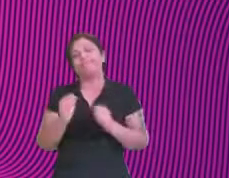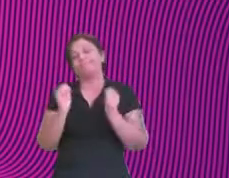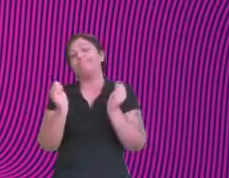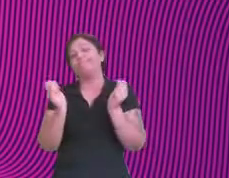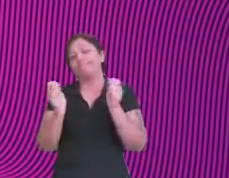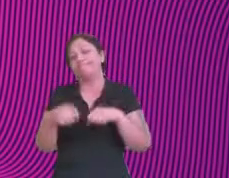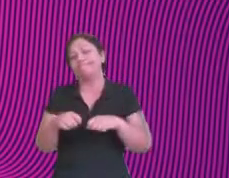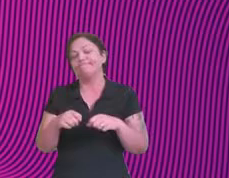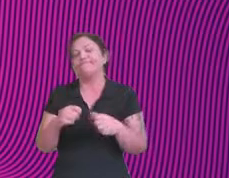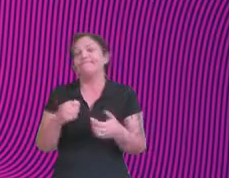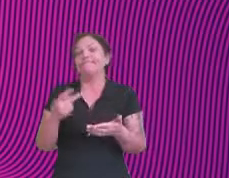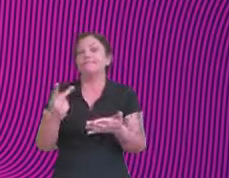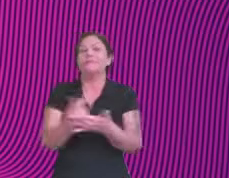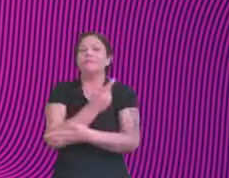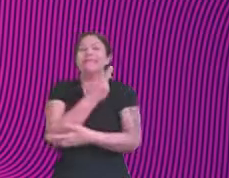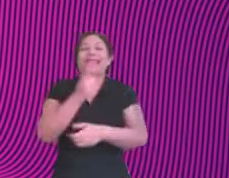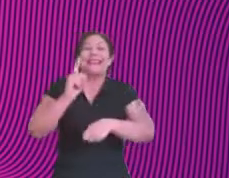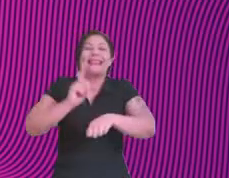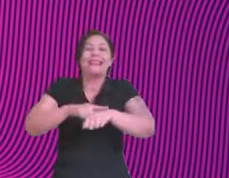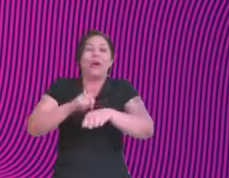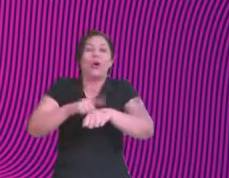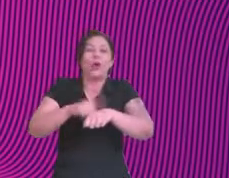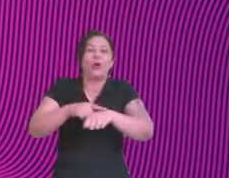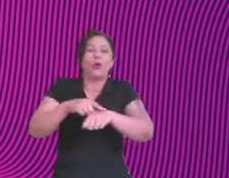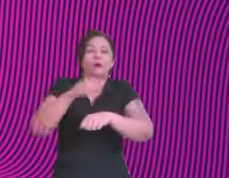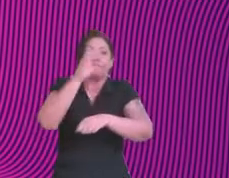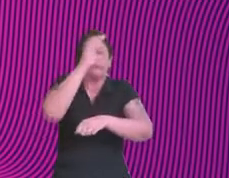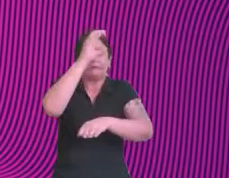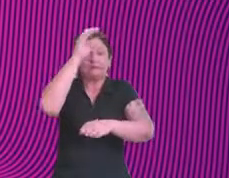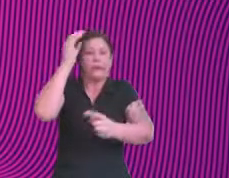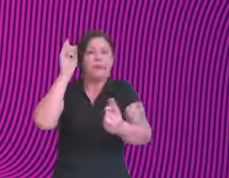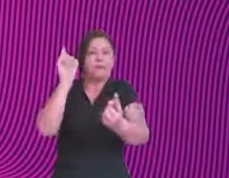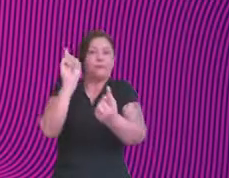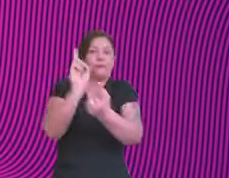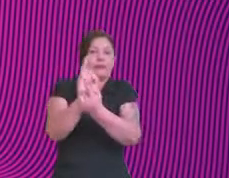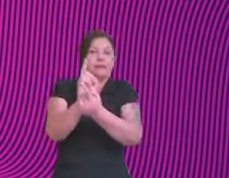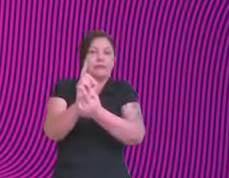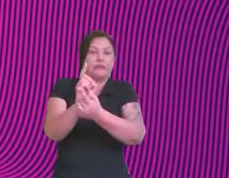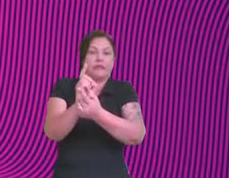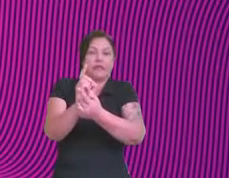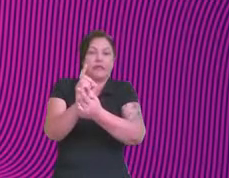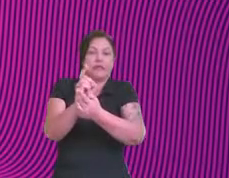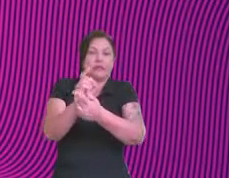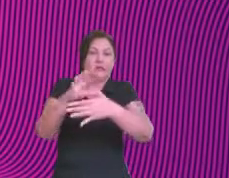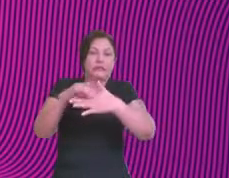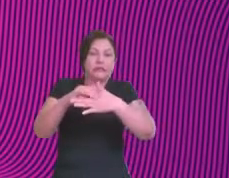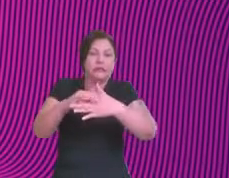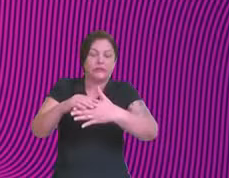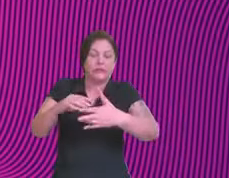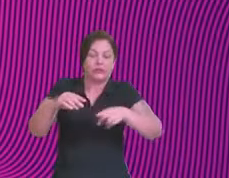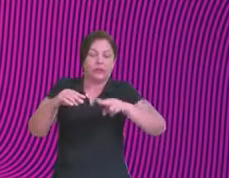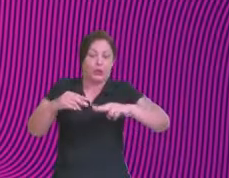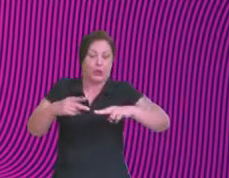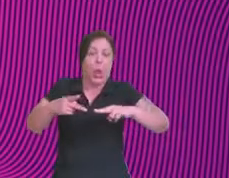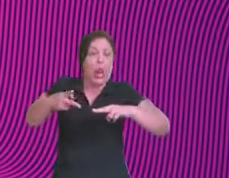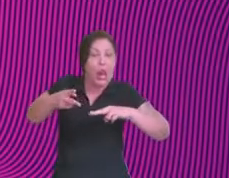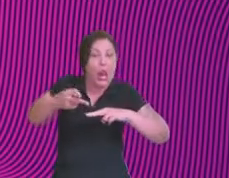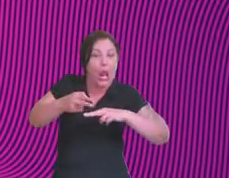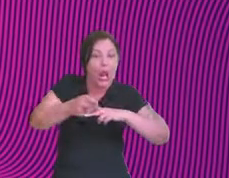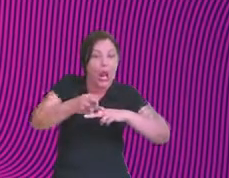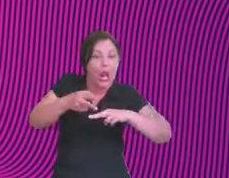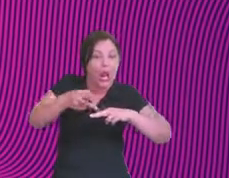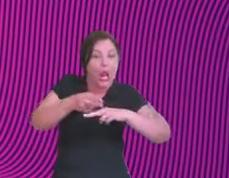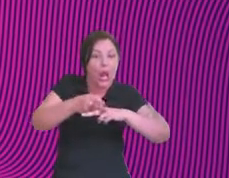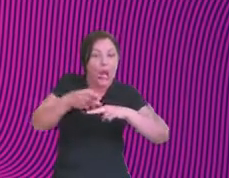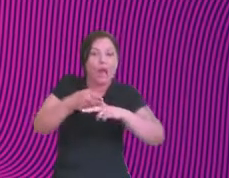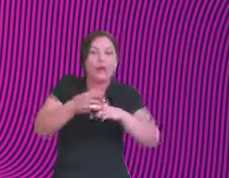hiperglicemia durante o pré-operatório, mas que nunca foi um problema. O anestesista sempre conseguiu controlar, nunca passou de 200,